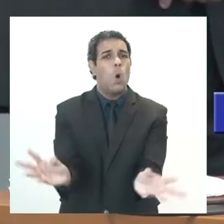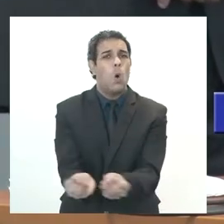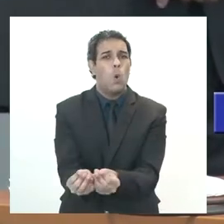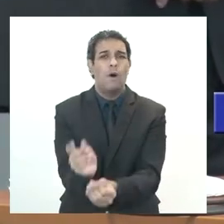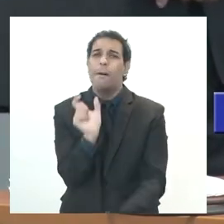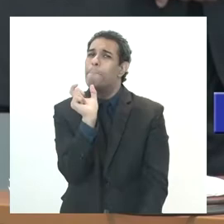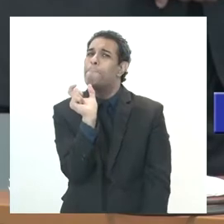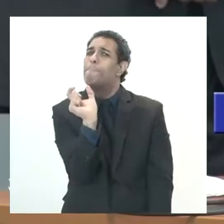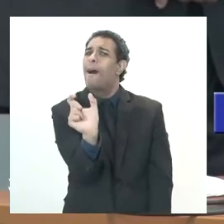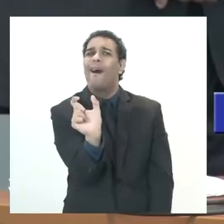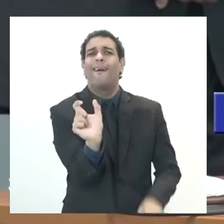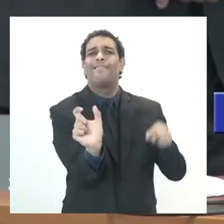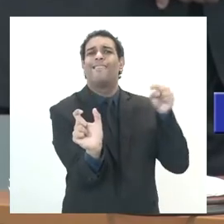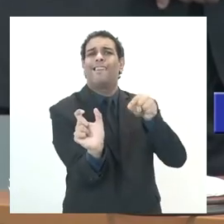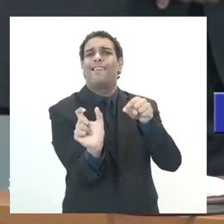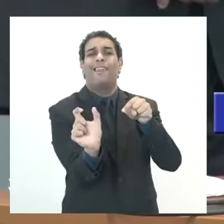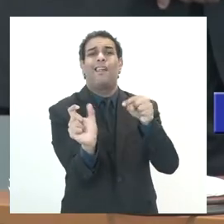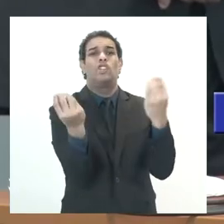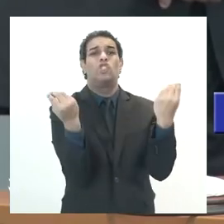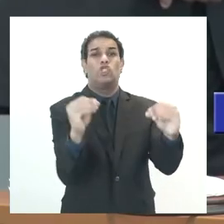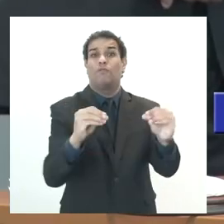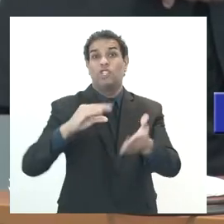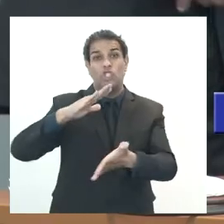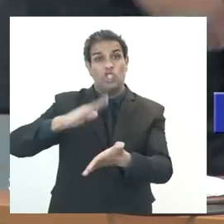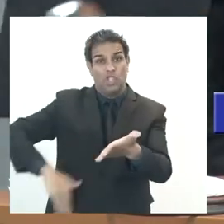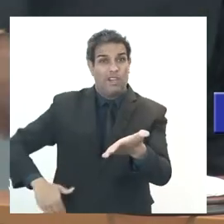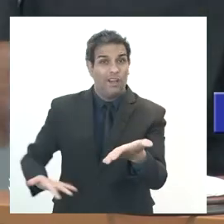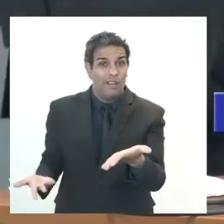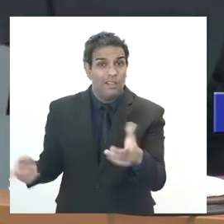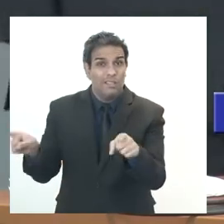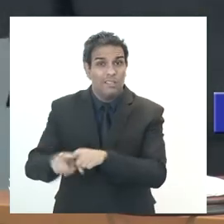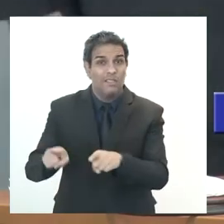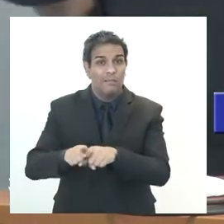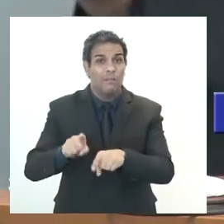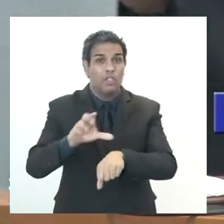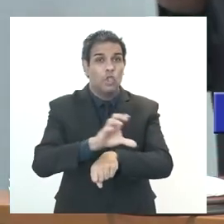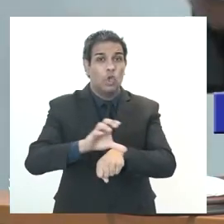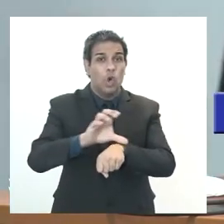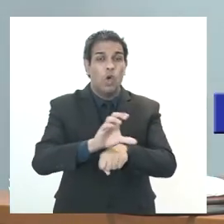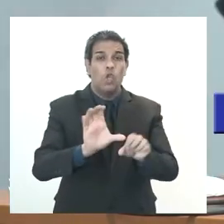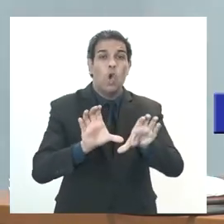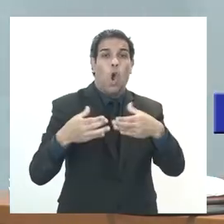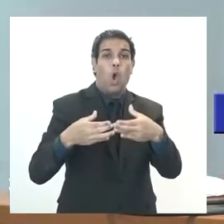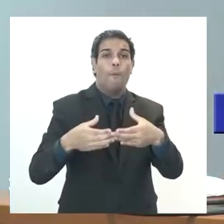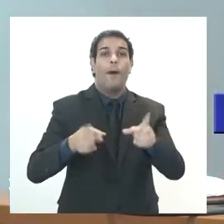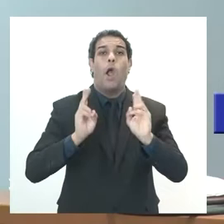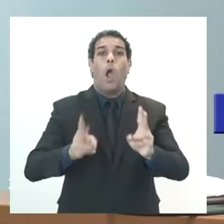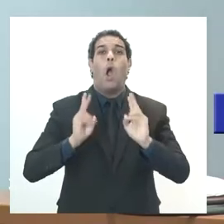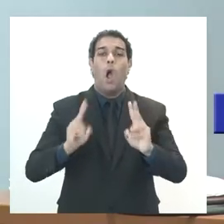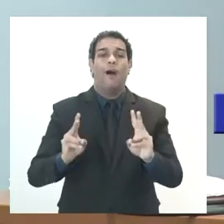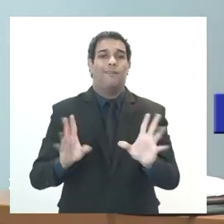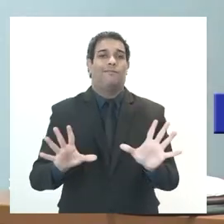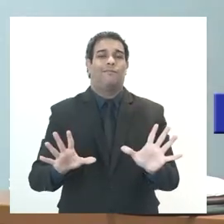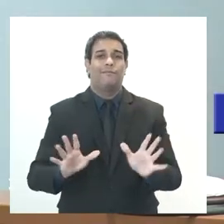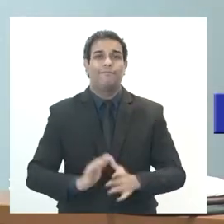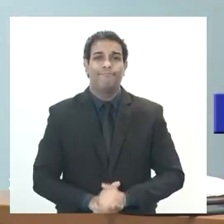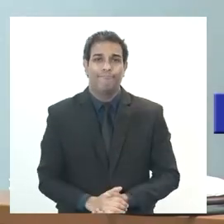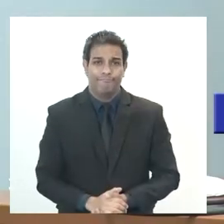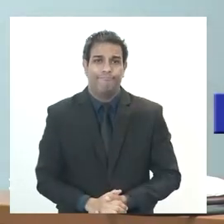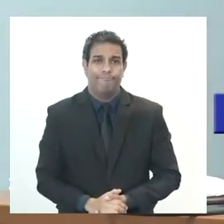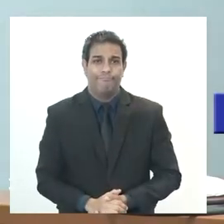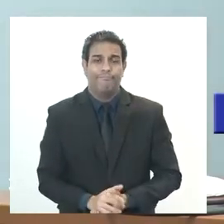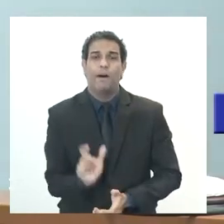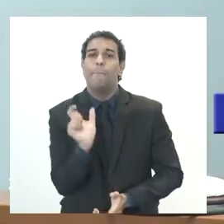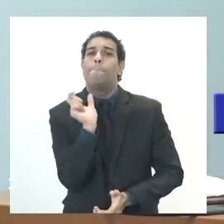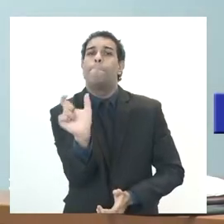numa palavra que tá lá que foi colocada para retirada pela pela pela concepção de construção Justiça mas ela continua sendo o espírito da Tec né